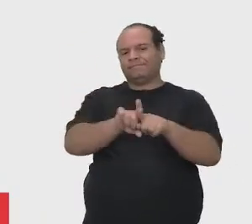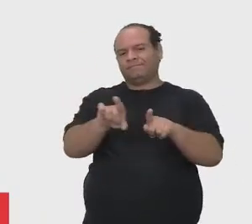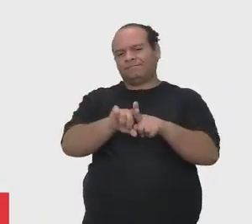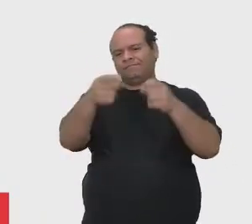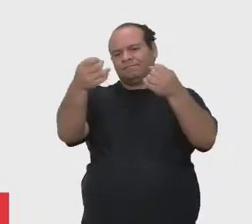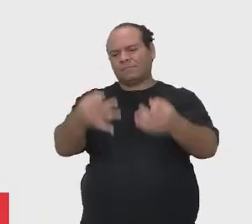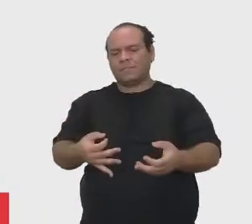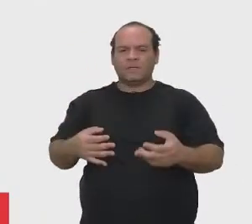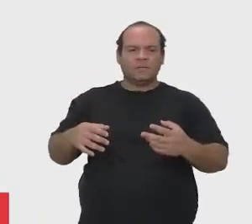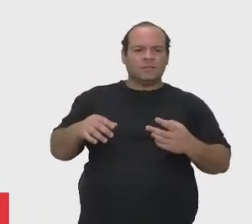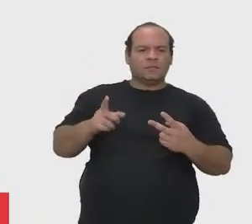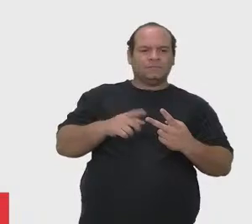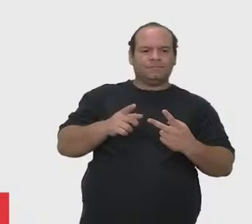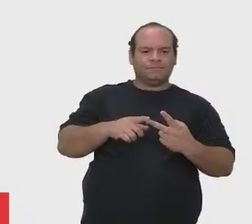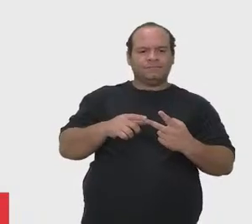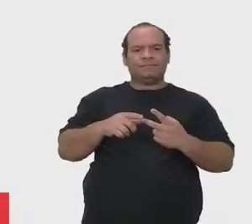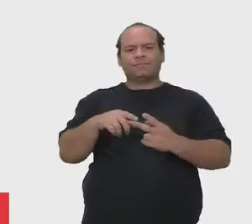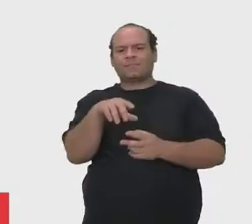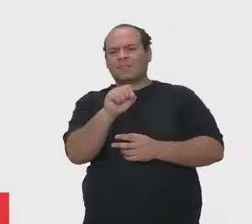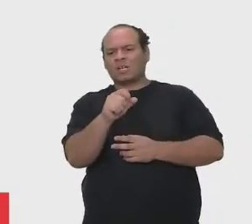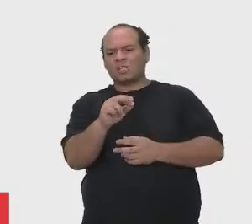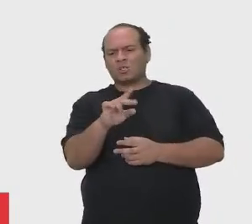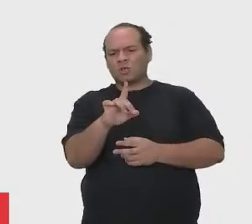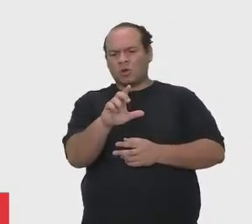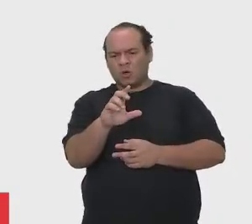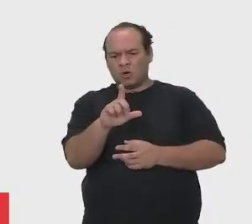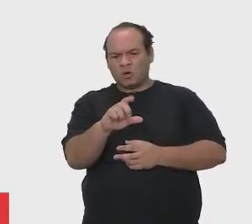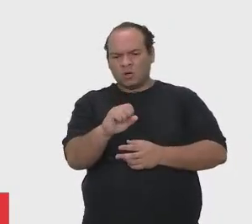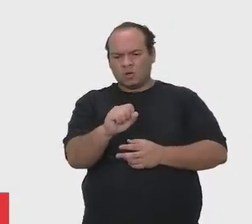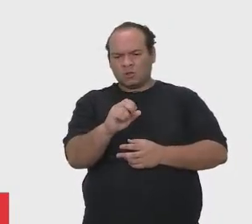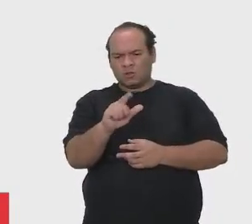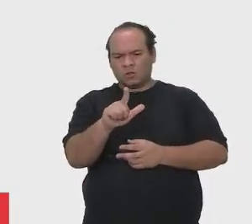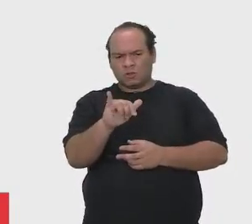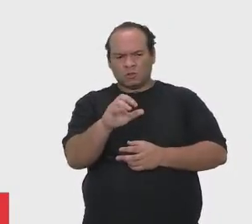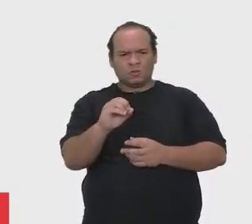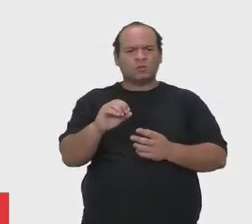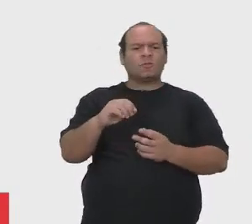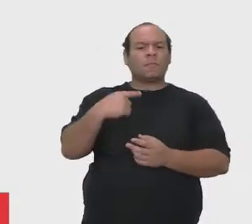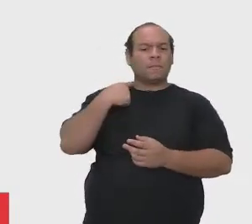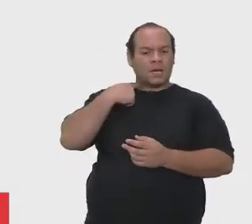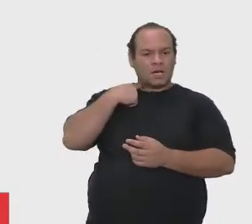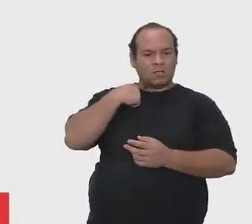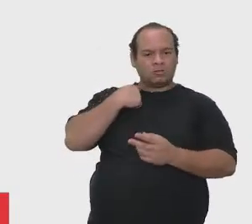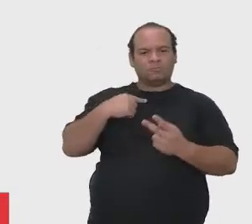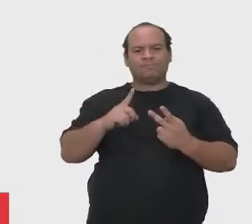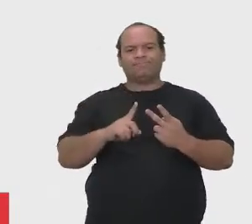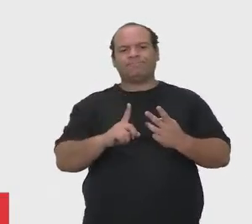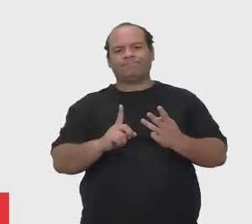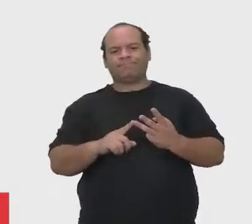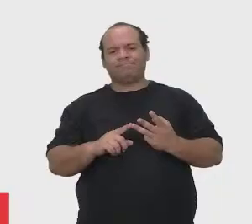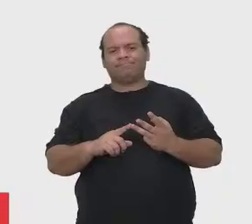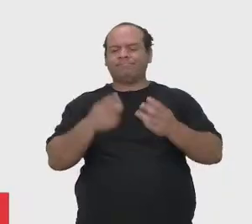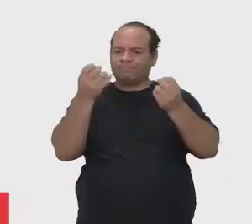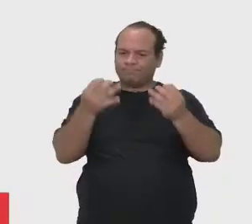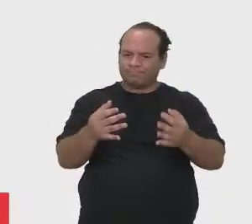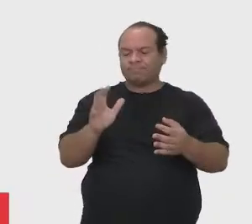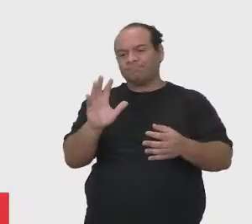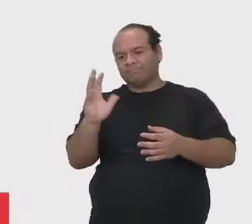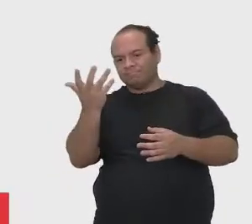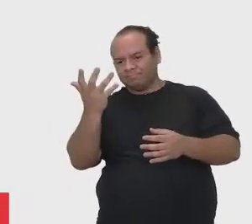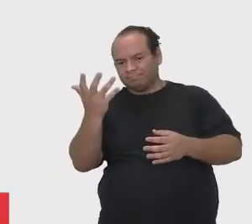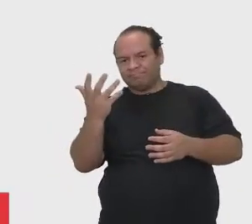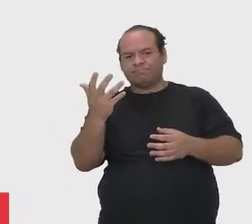sobre resíduos sólidos no mês de maio. Voltamos a falar de